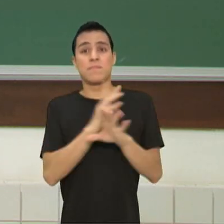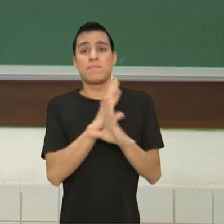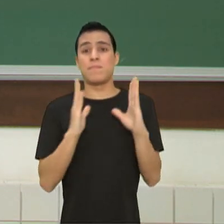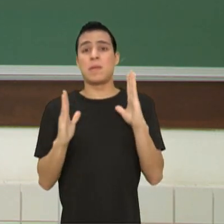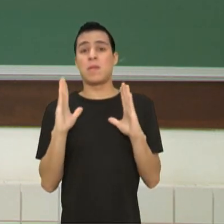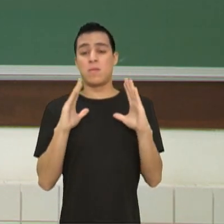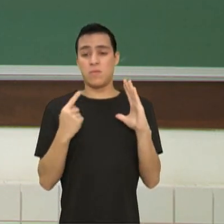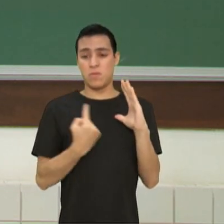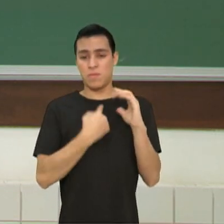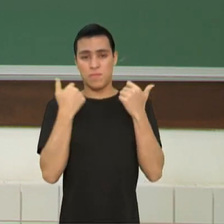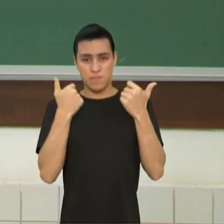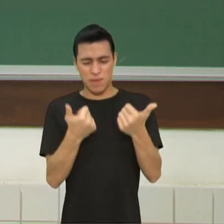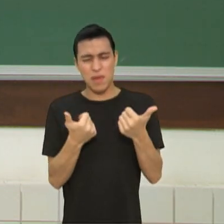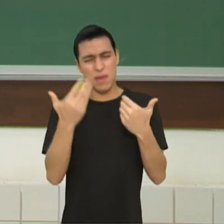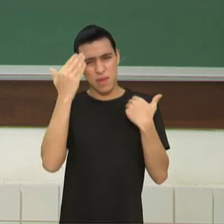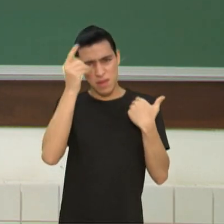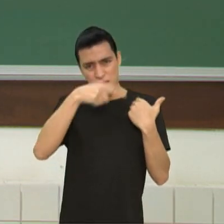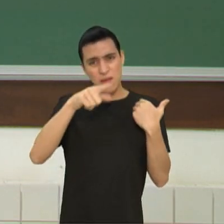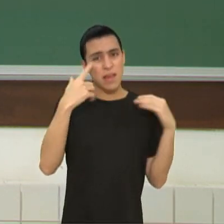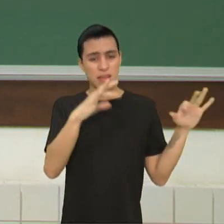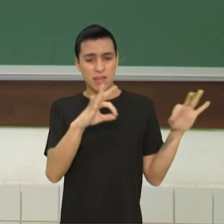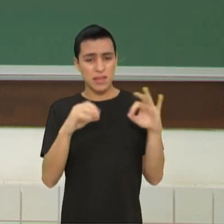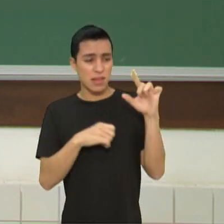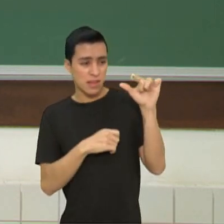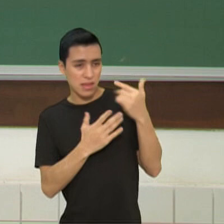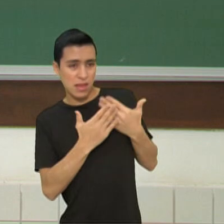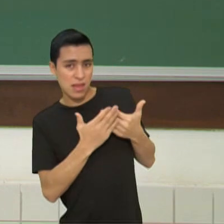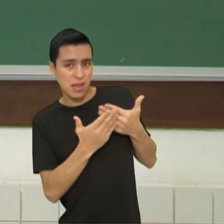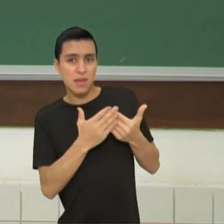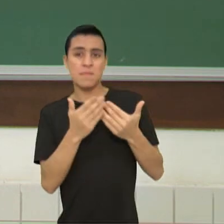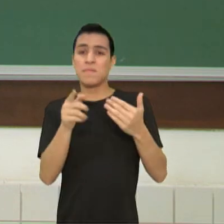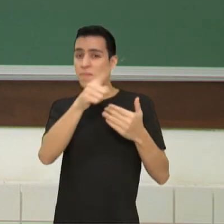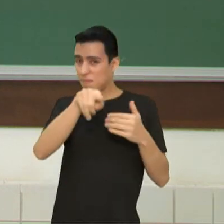isolamento. Obrigado por acompanhar essas 17 aulas